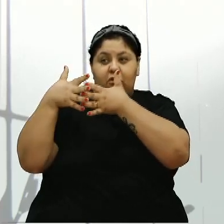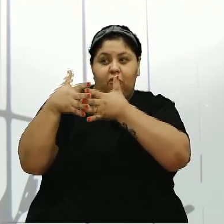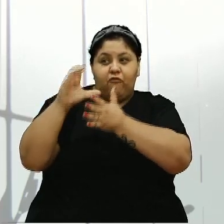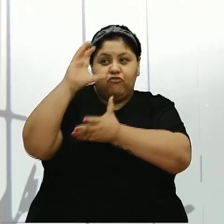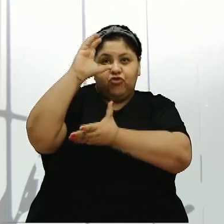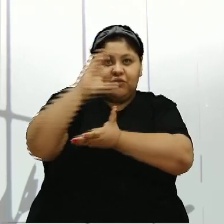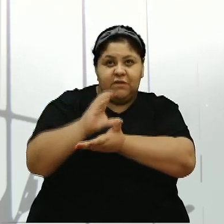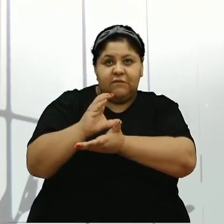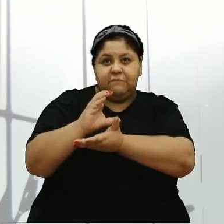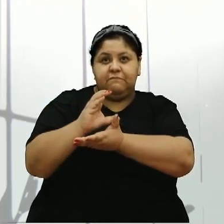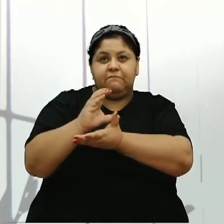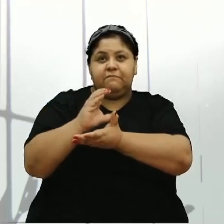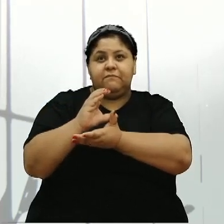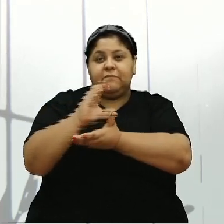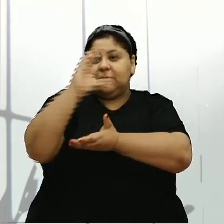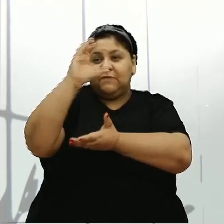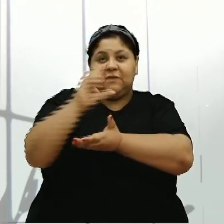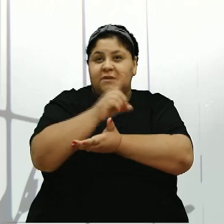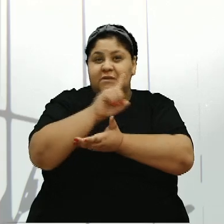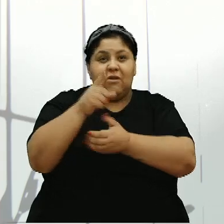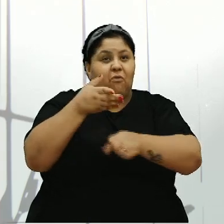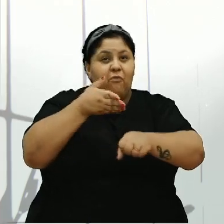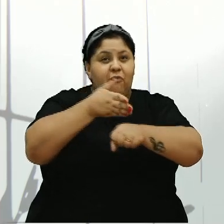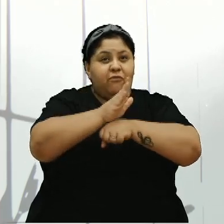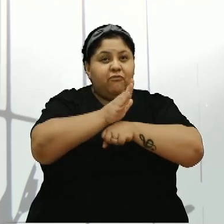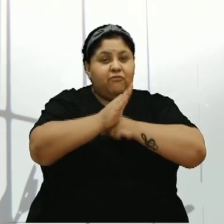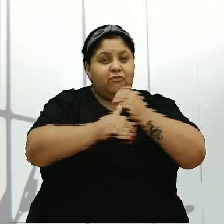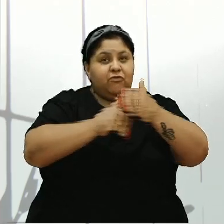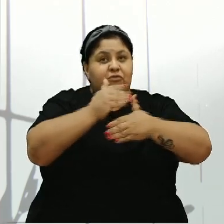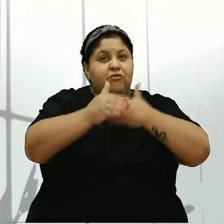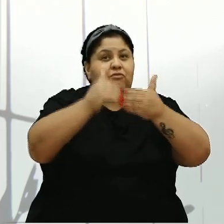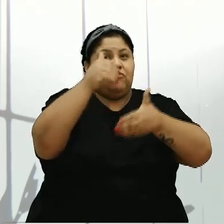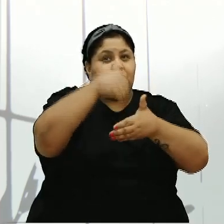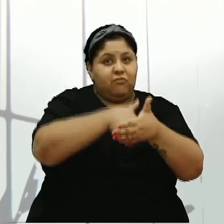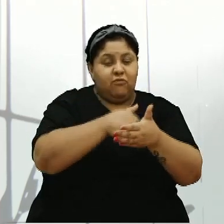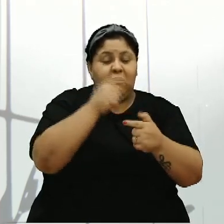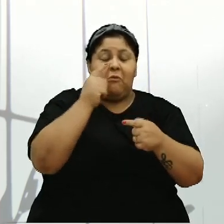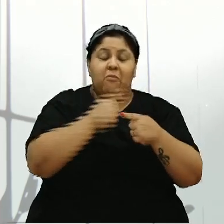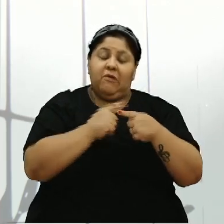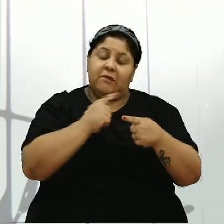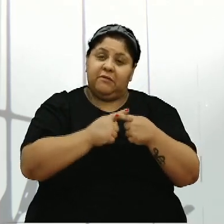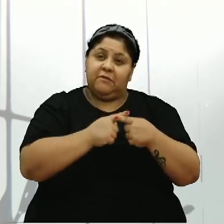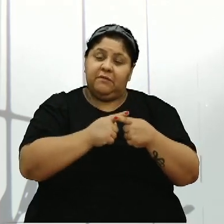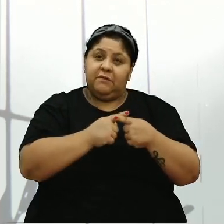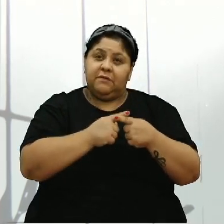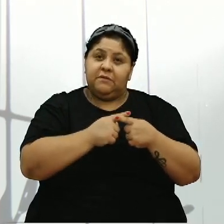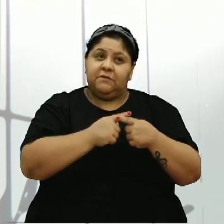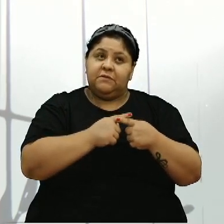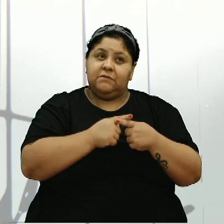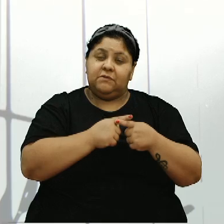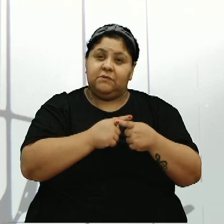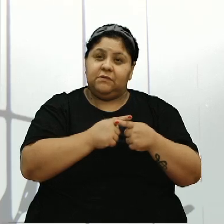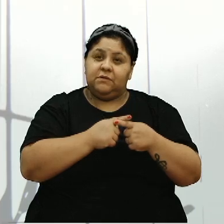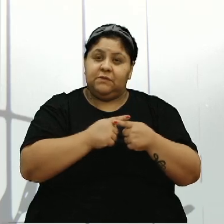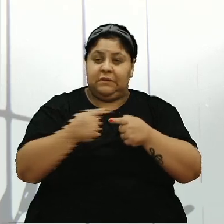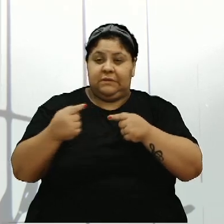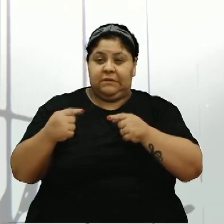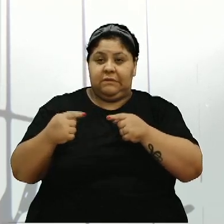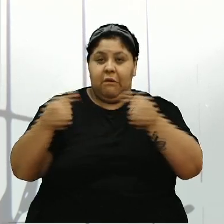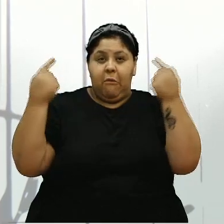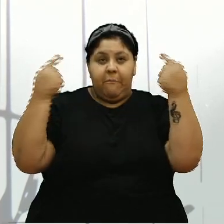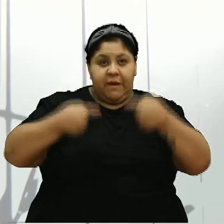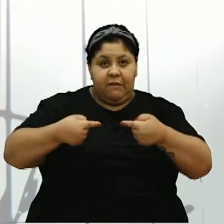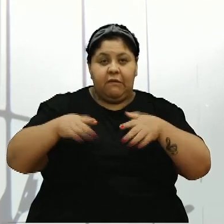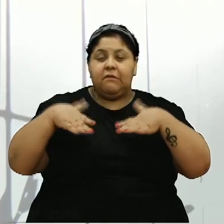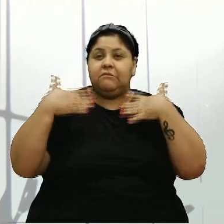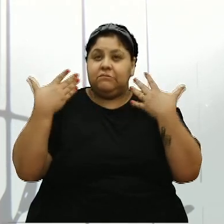e, muitas vezes, o eleitor acaba nem participando do processo eleitoral em função dessas brigas. Então, é